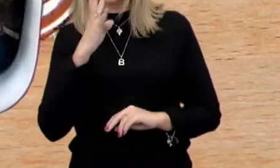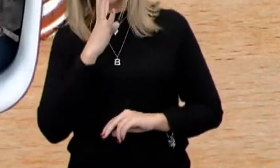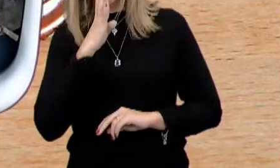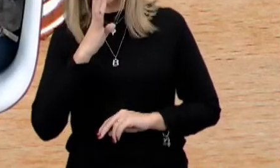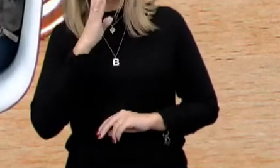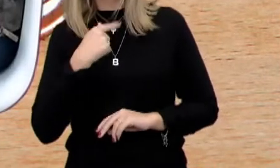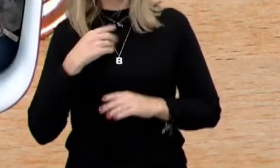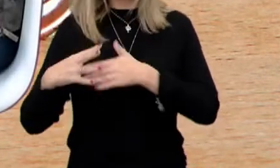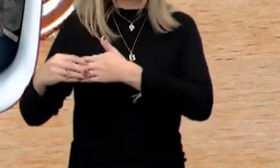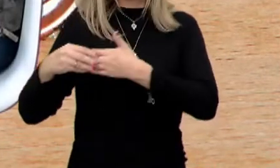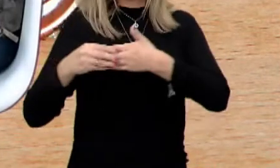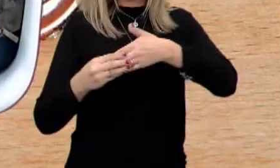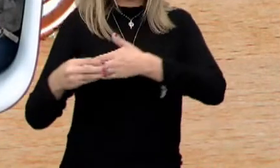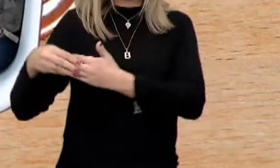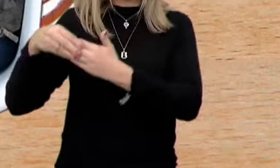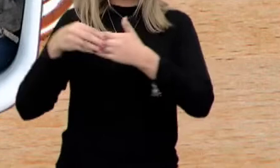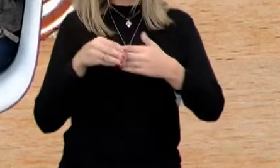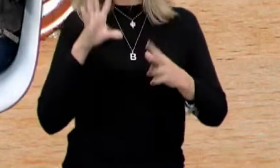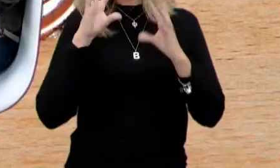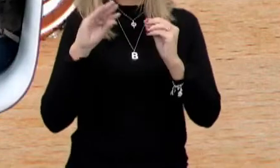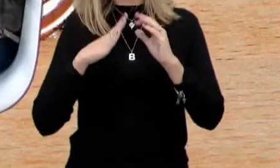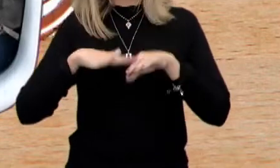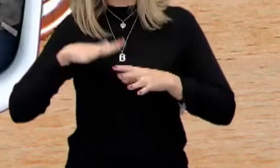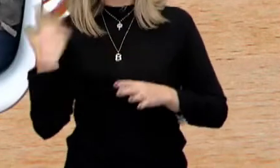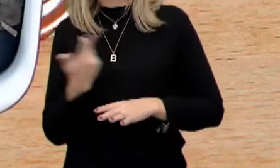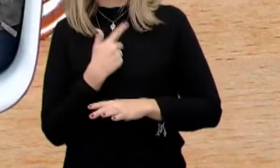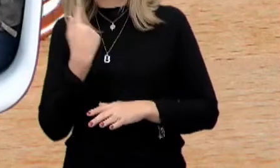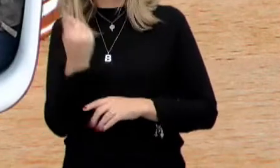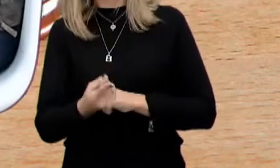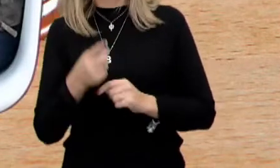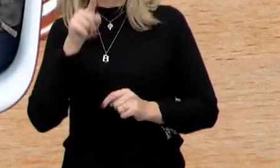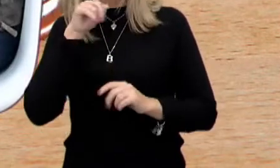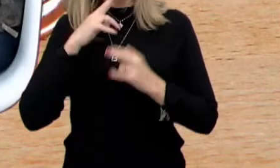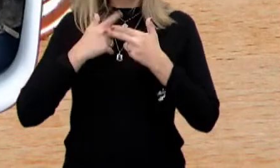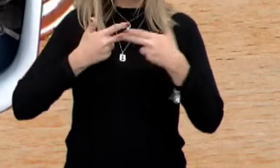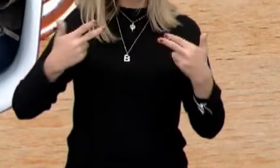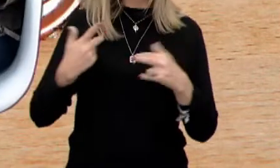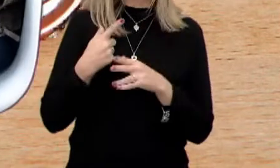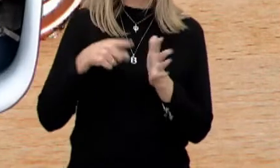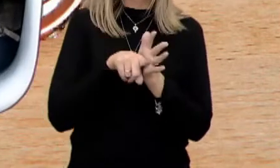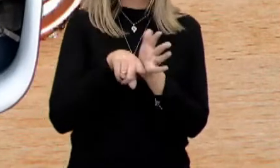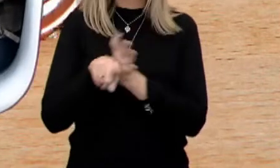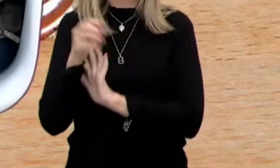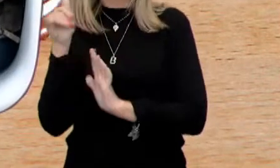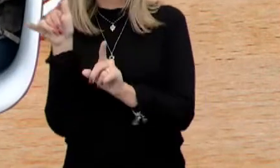meu guia e tudo, mas isso é mais íntimo do que a gente faz depois. Certo. Mas isso foi fruto de